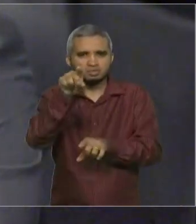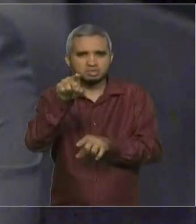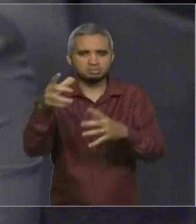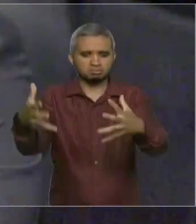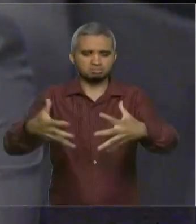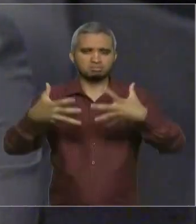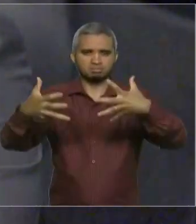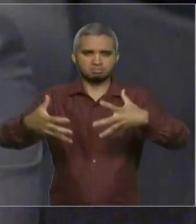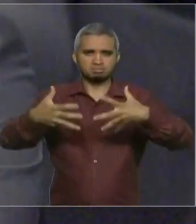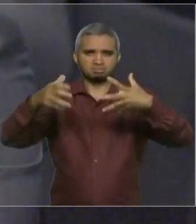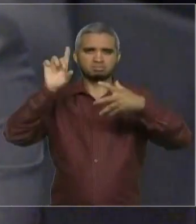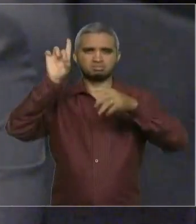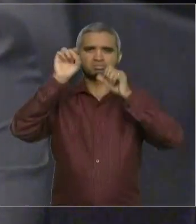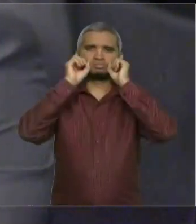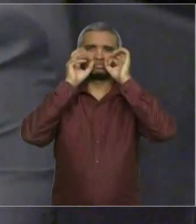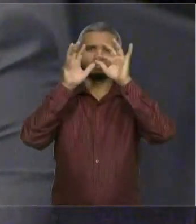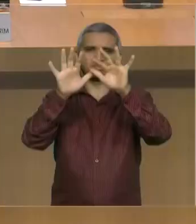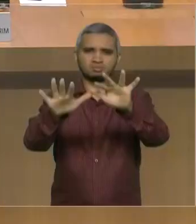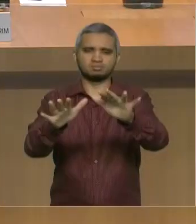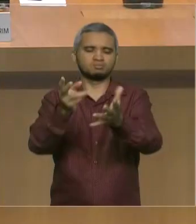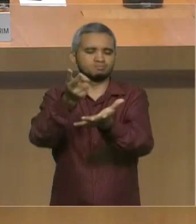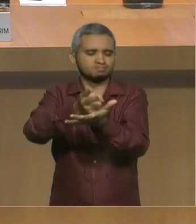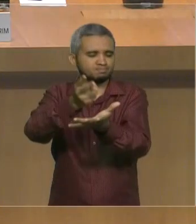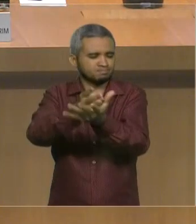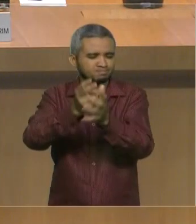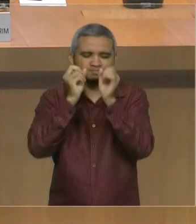te abençoe muito, muito, muito, tá bom?